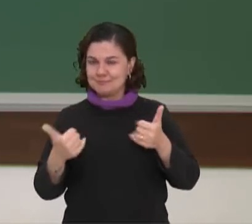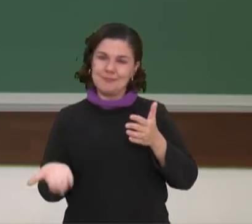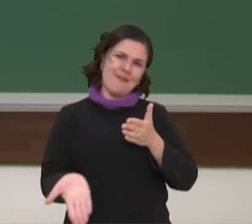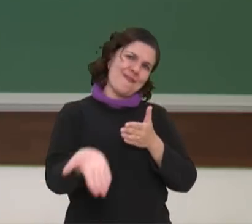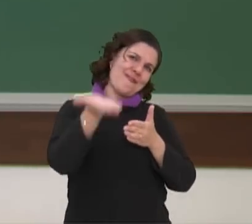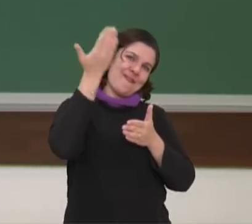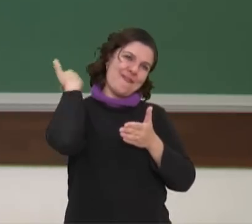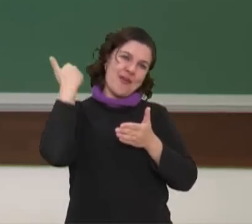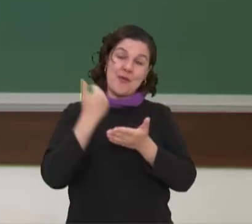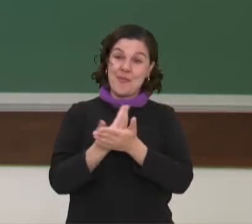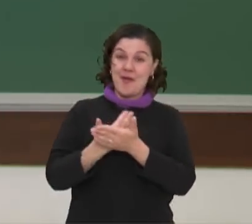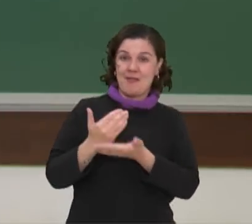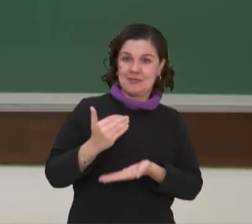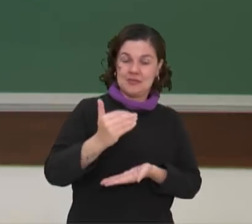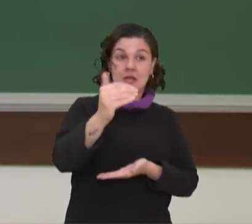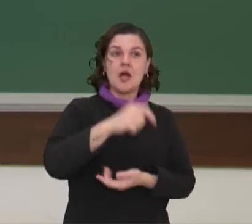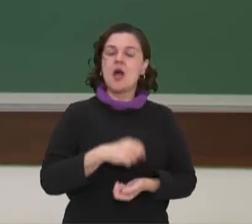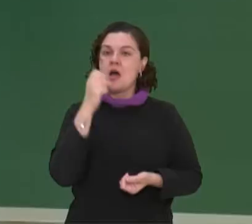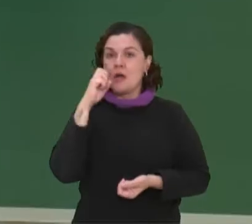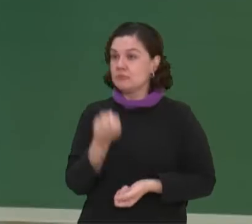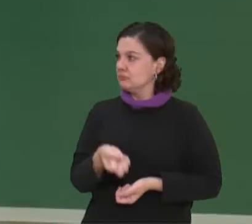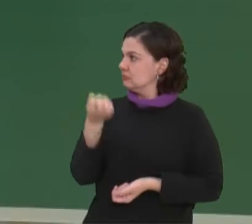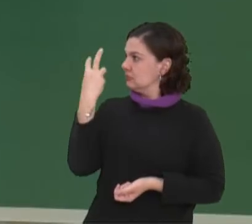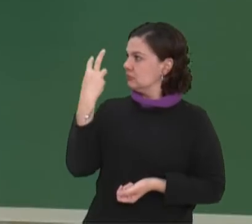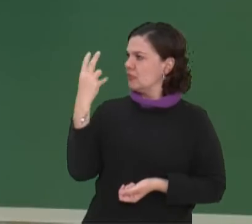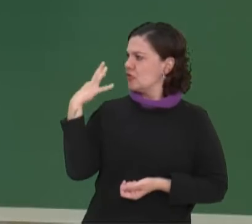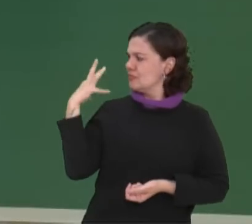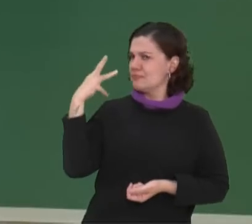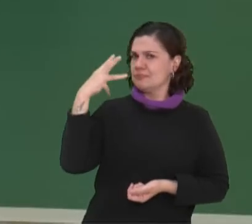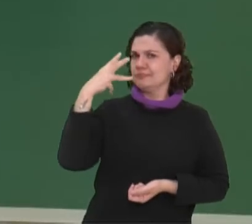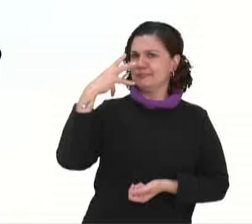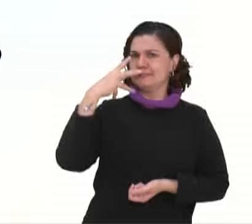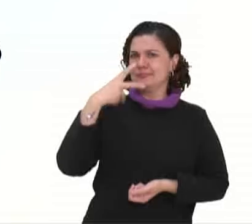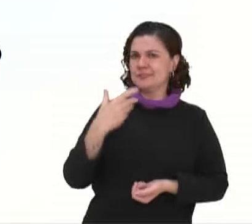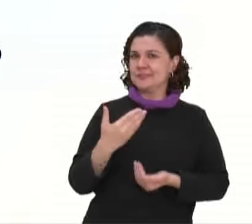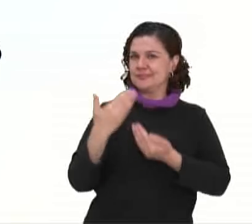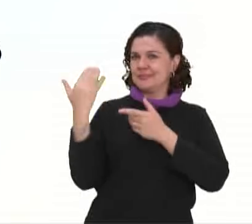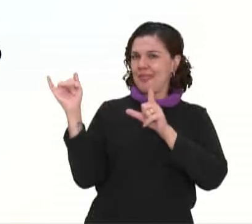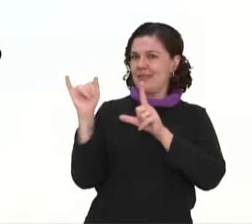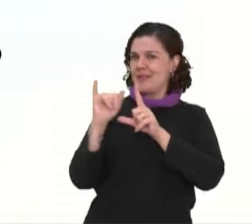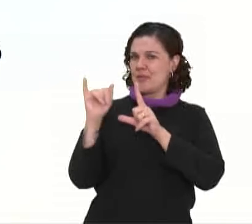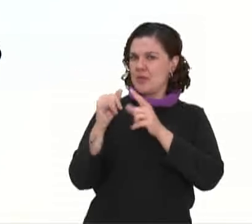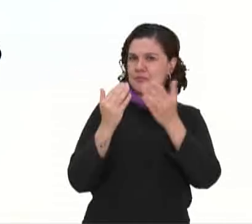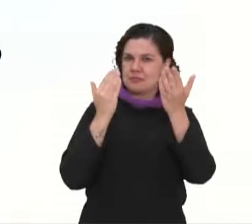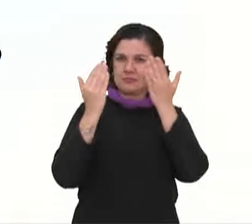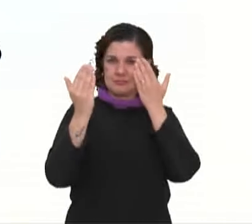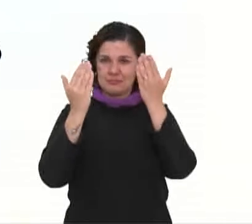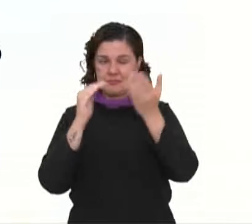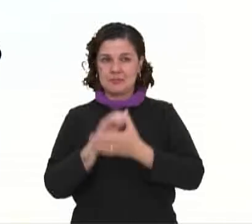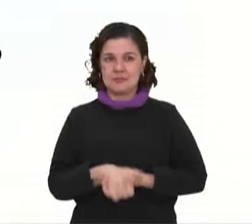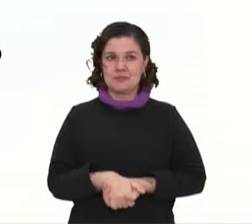Bora prosseguir para a aula de hoje. Dá uma olhada nessa linda imagem para você. Analise-a.